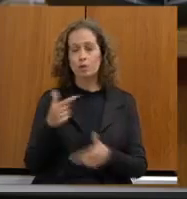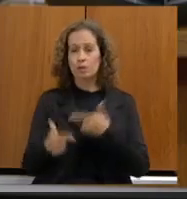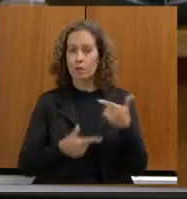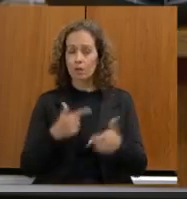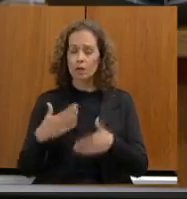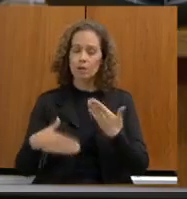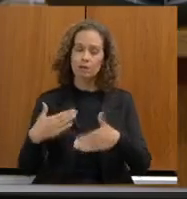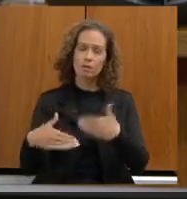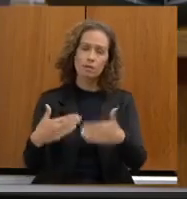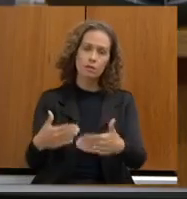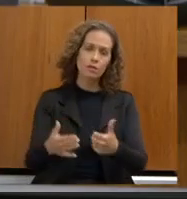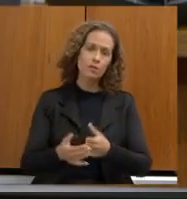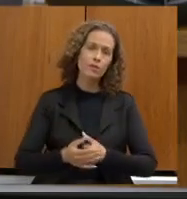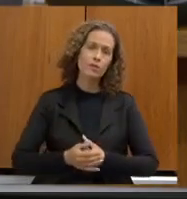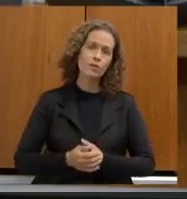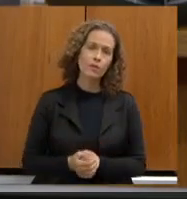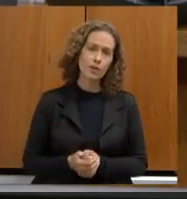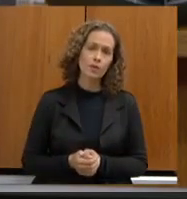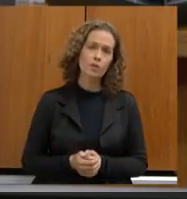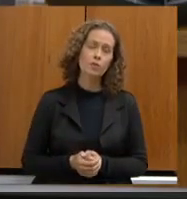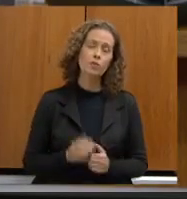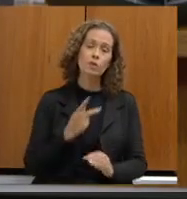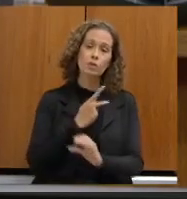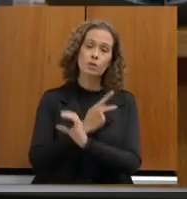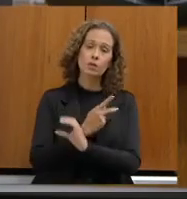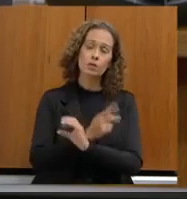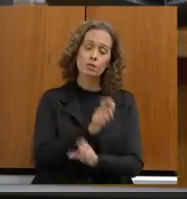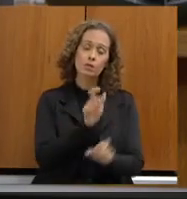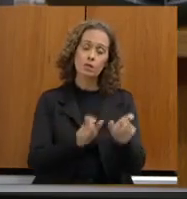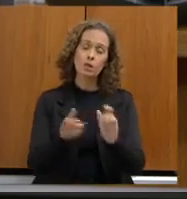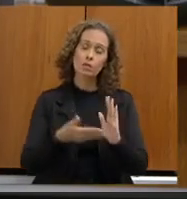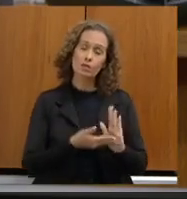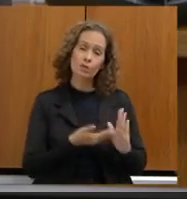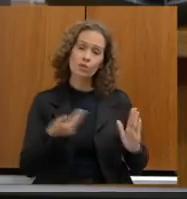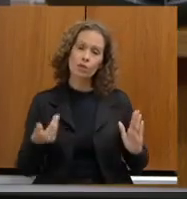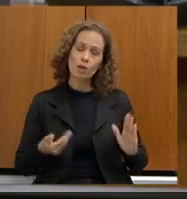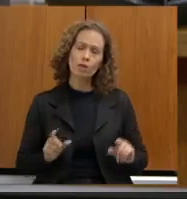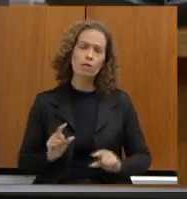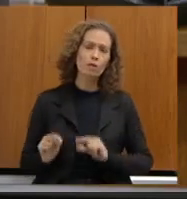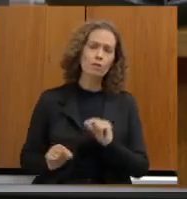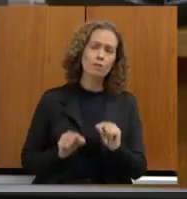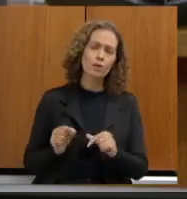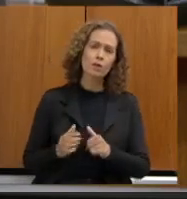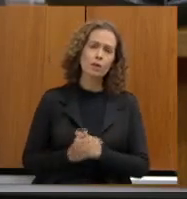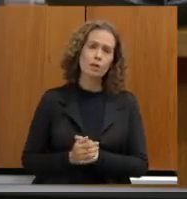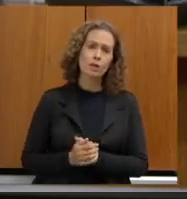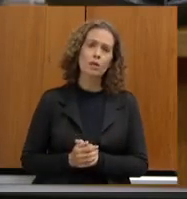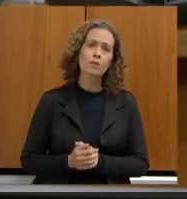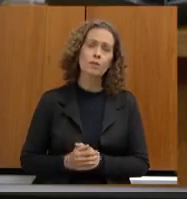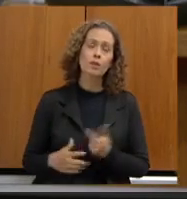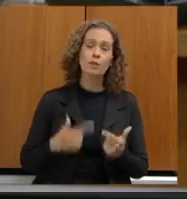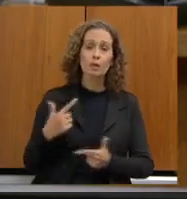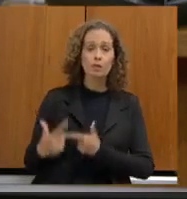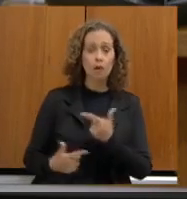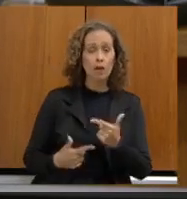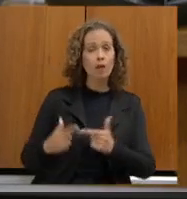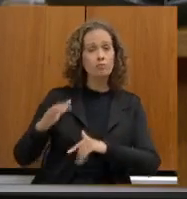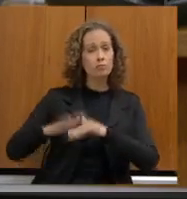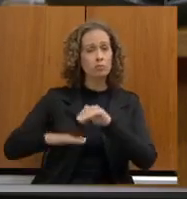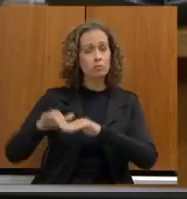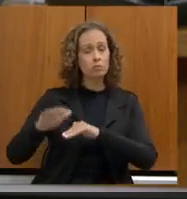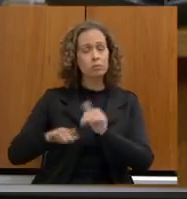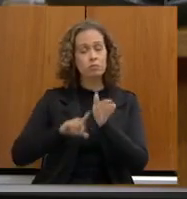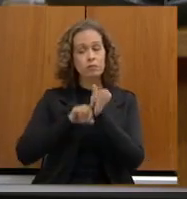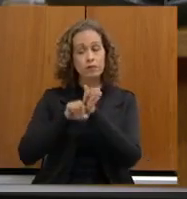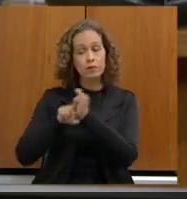para a retirada dos policiais civis para atuação na sua função principal que é a investigação